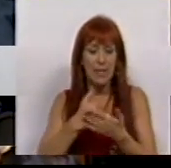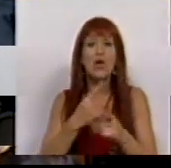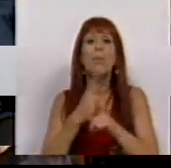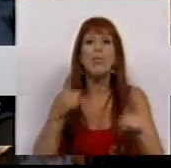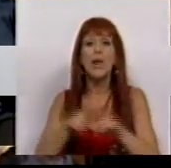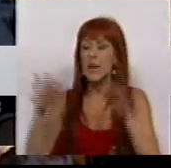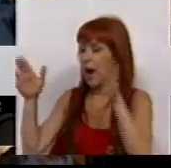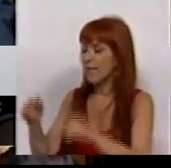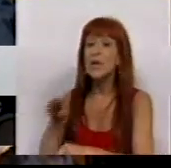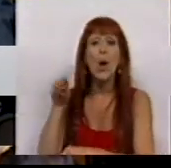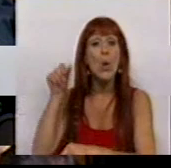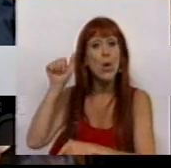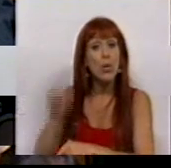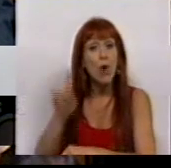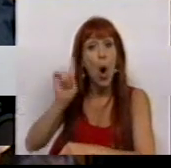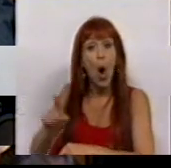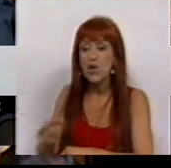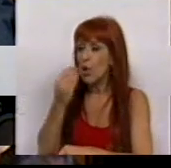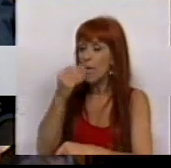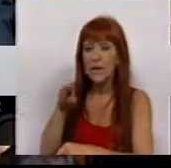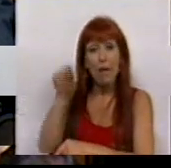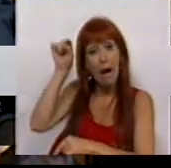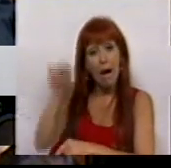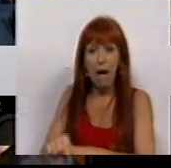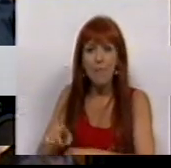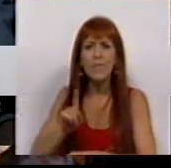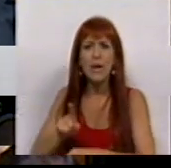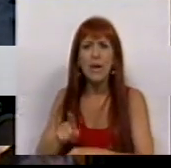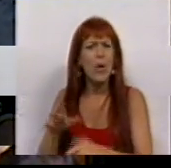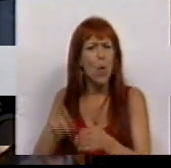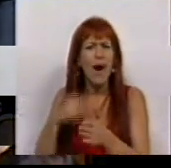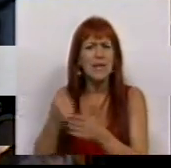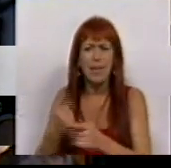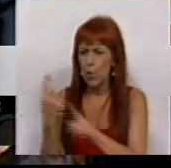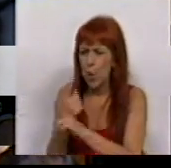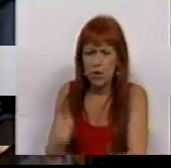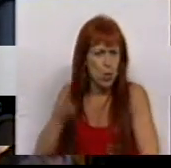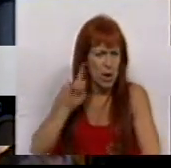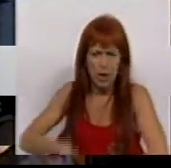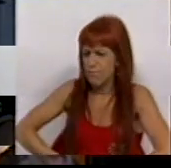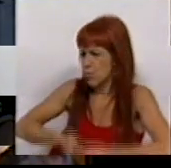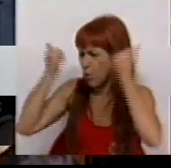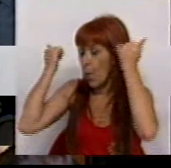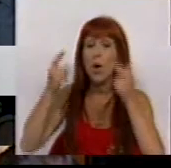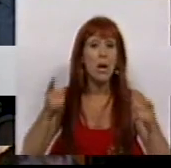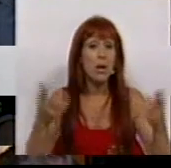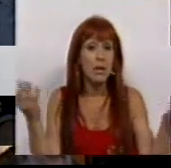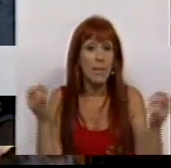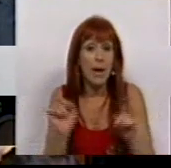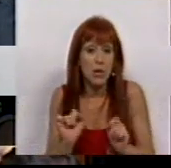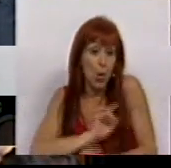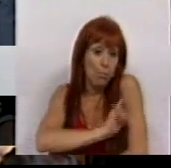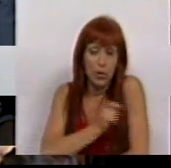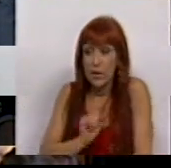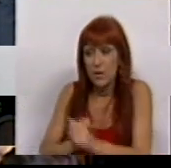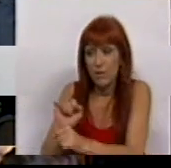porque produz localmente o que é consumido localmente e quase sempre produtos de melhor qualidade, isto para além do seu